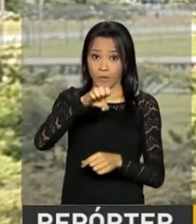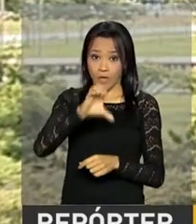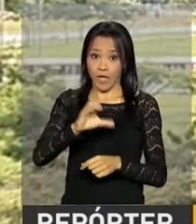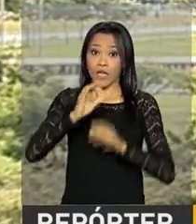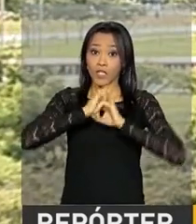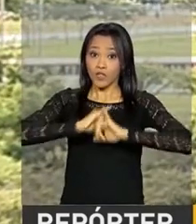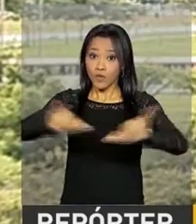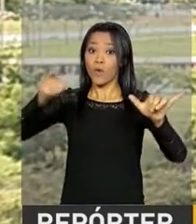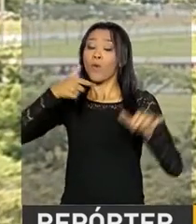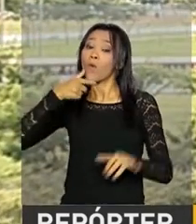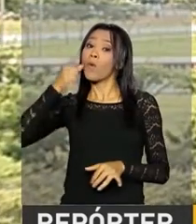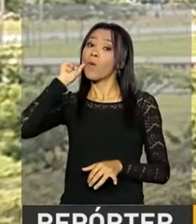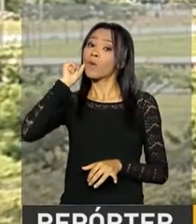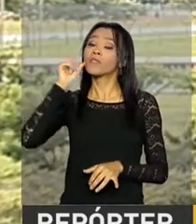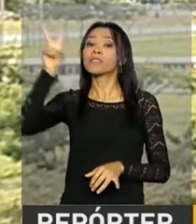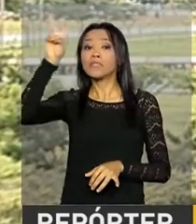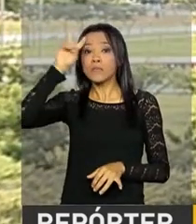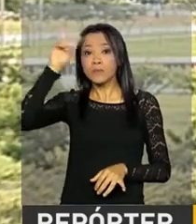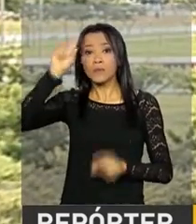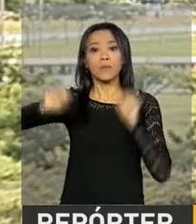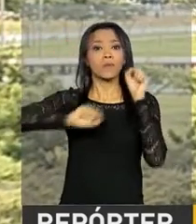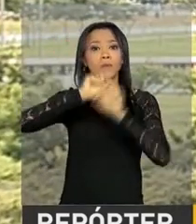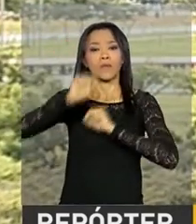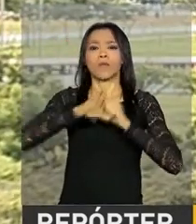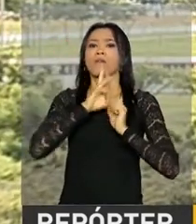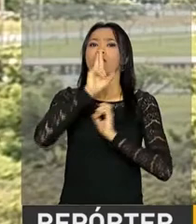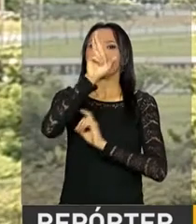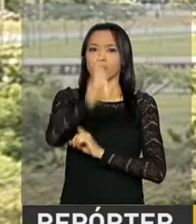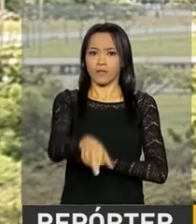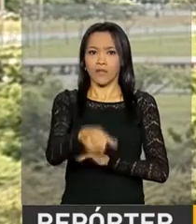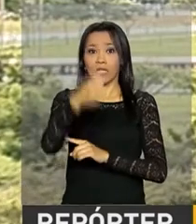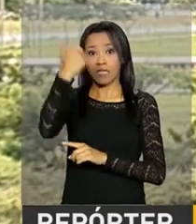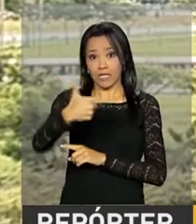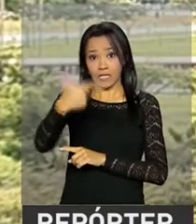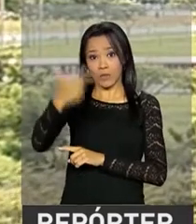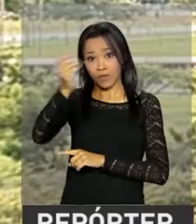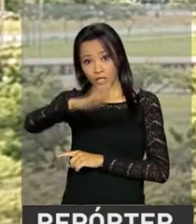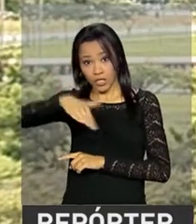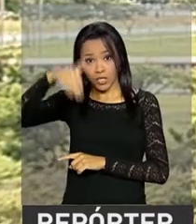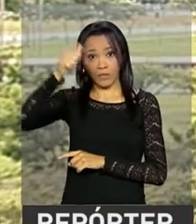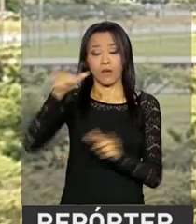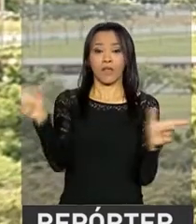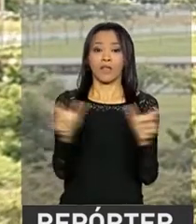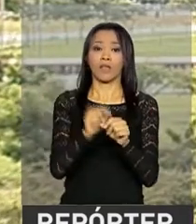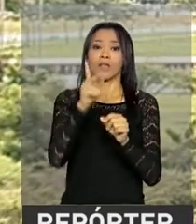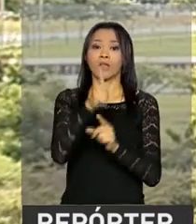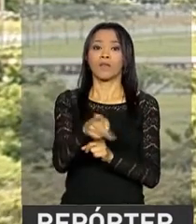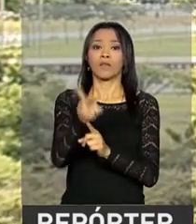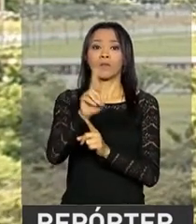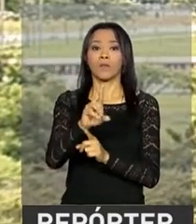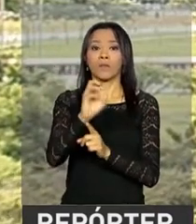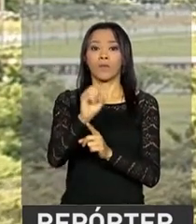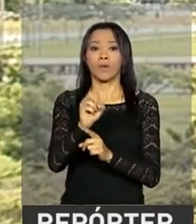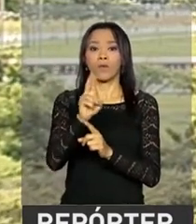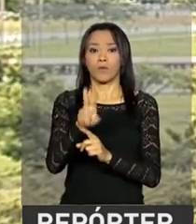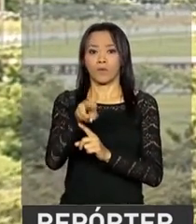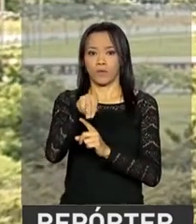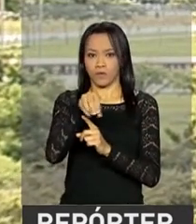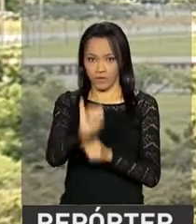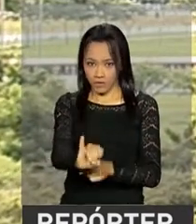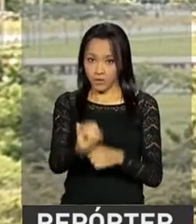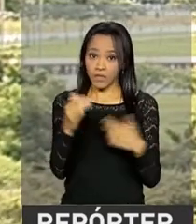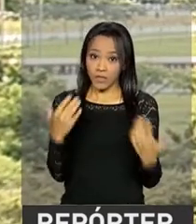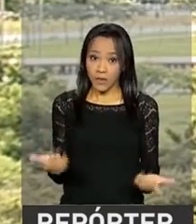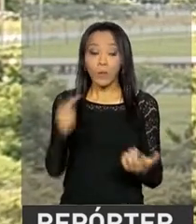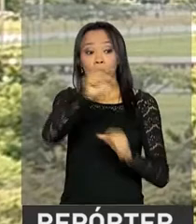divulgou desde ontem, segunda-feira, o resultado da segunda chamada do ProUni, o programa Universidade para Todos. E